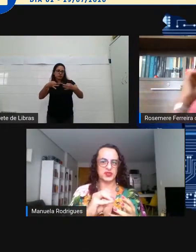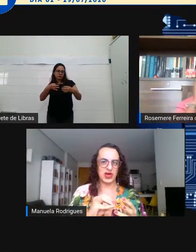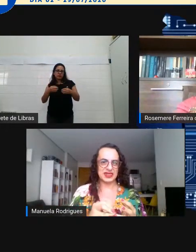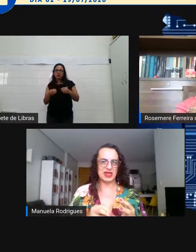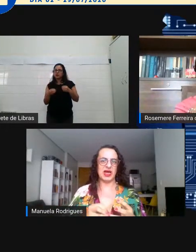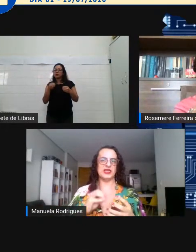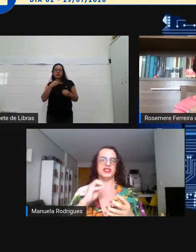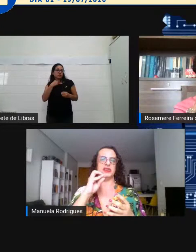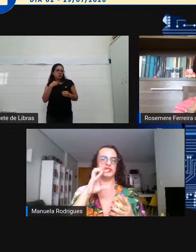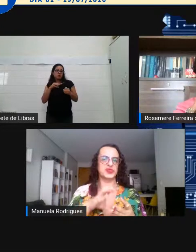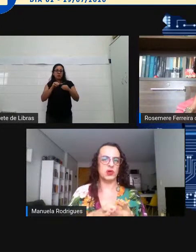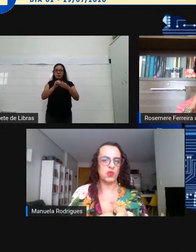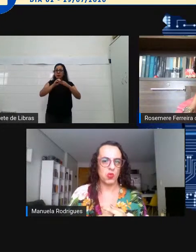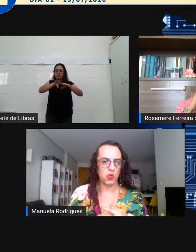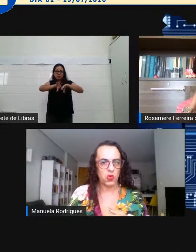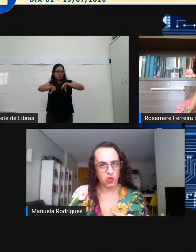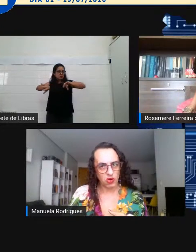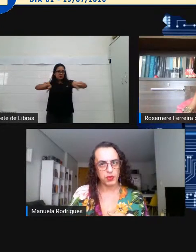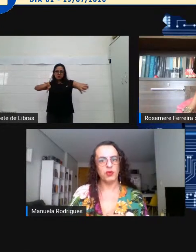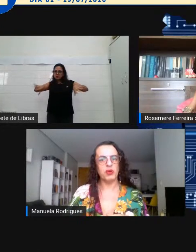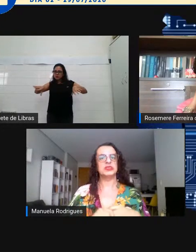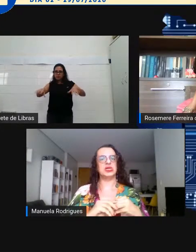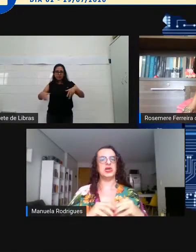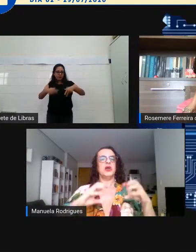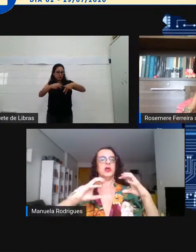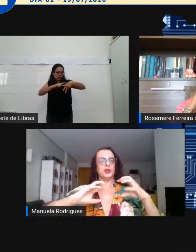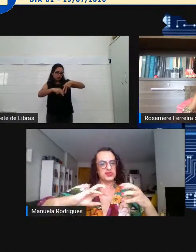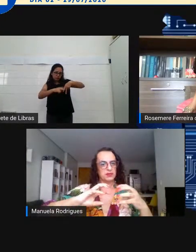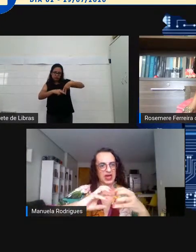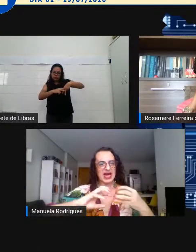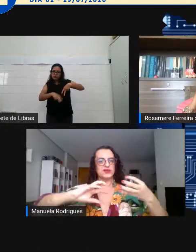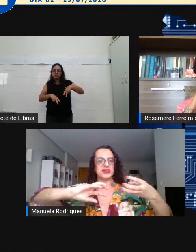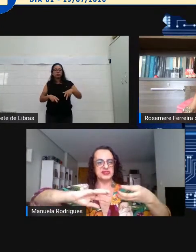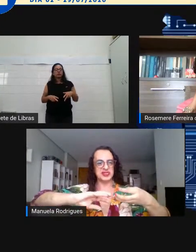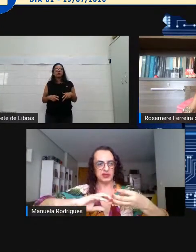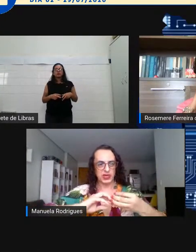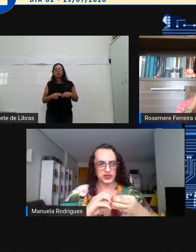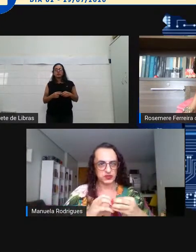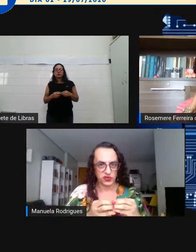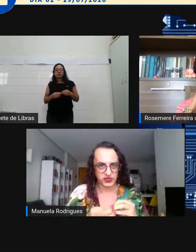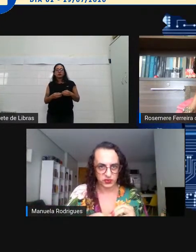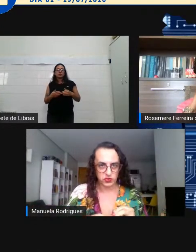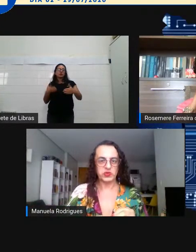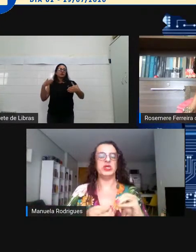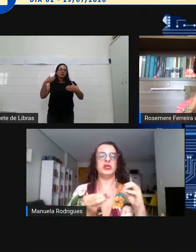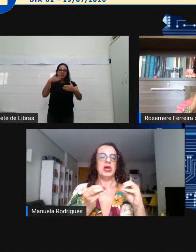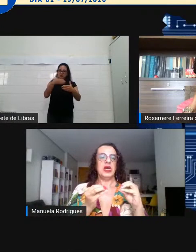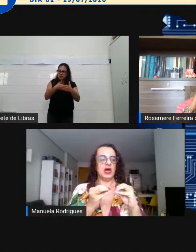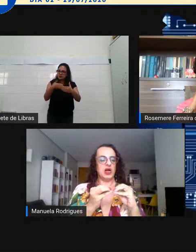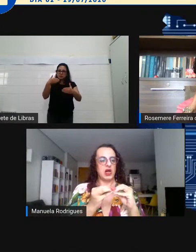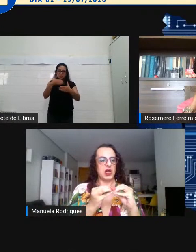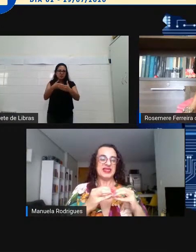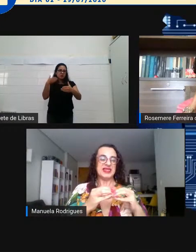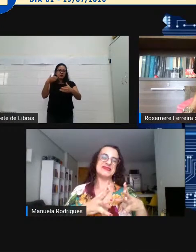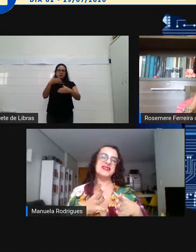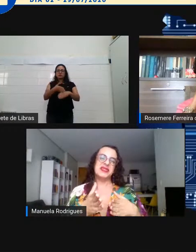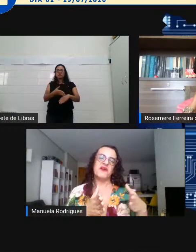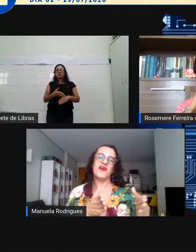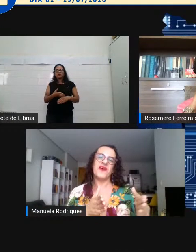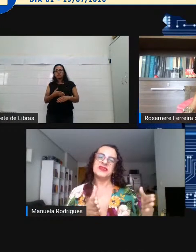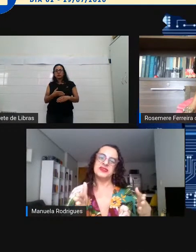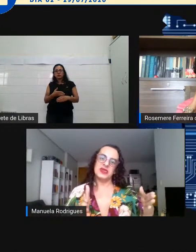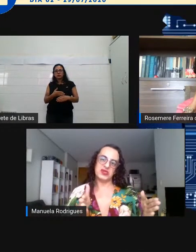gênero, sexualidade, da discussão com o corpo, né? Dos impactos que esses elementos possuem,